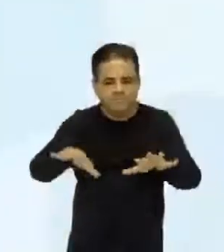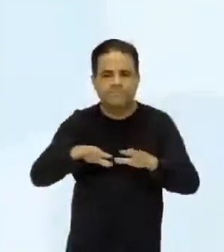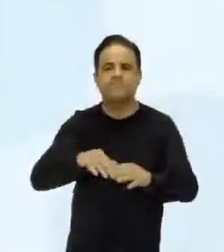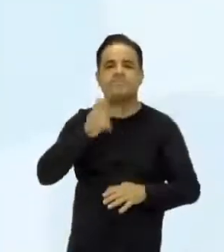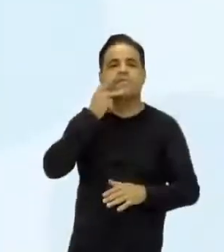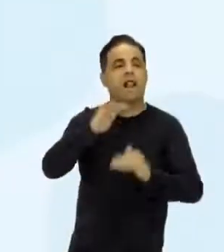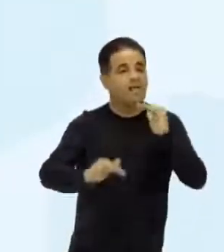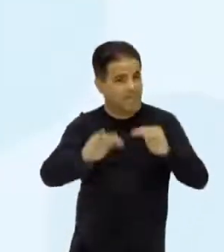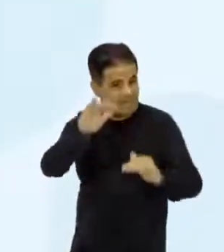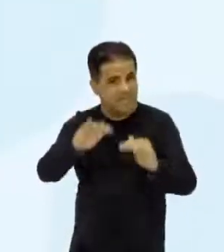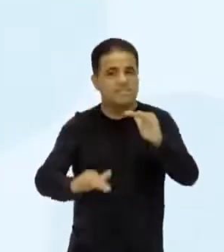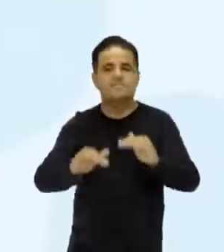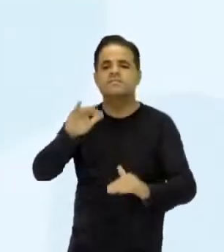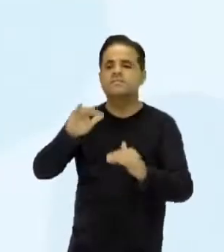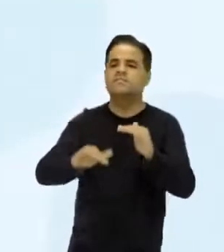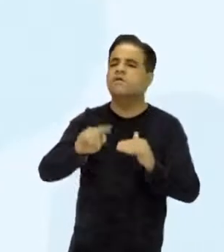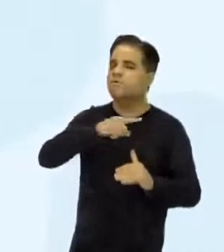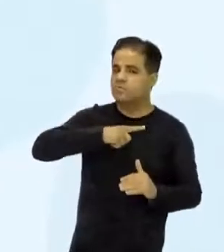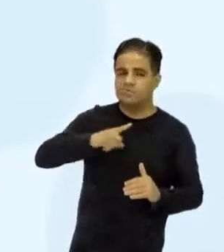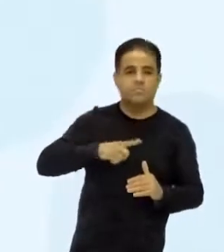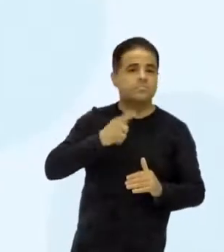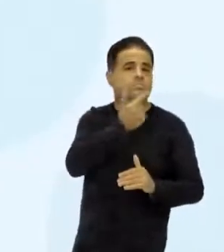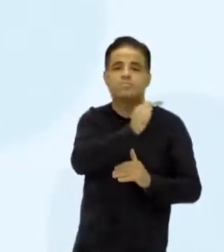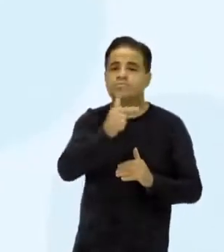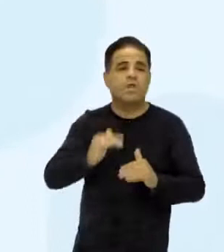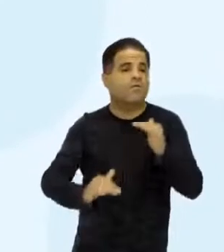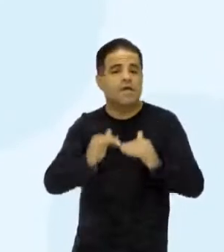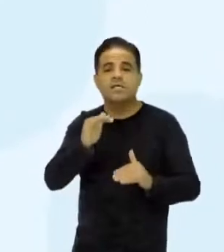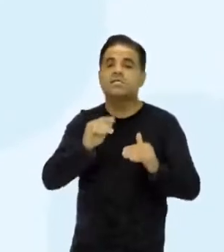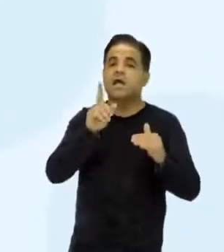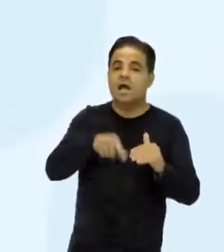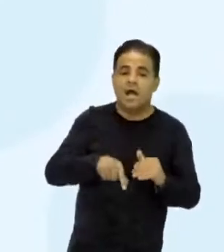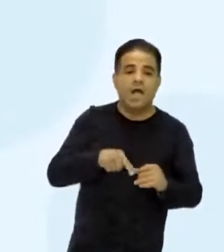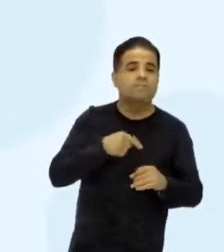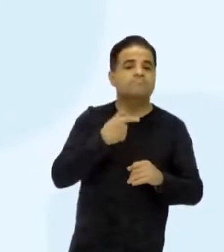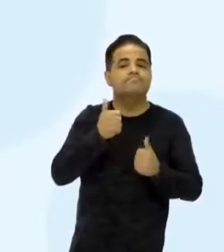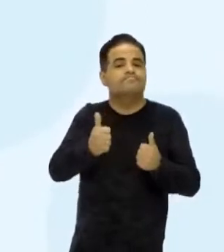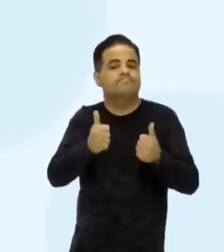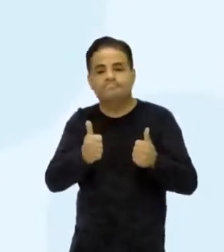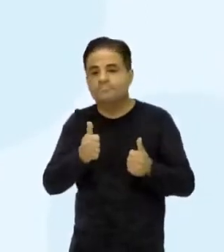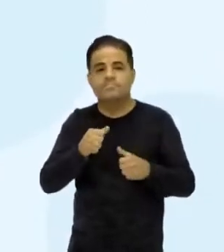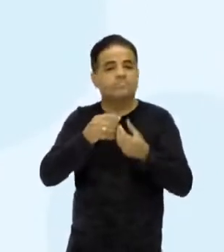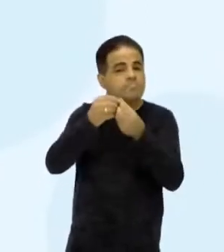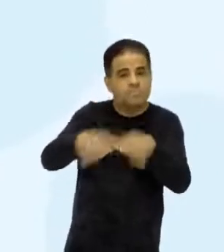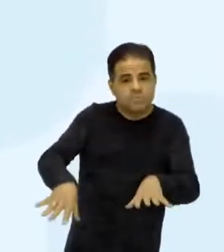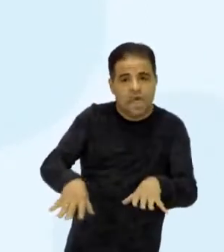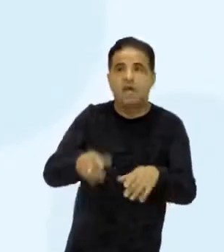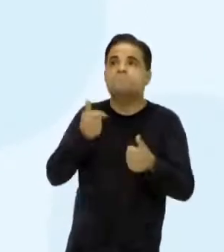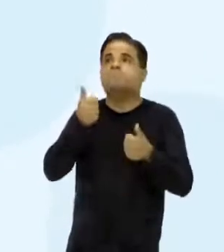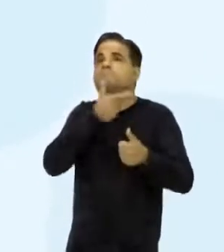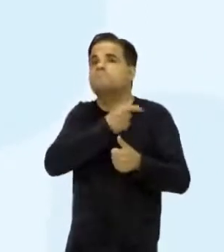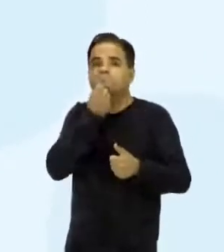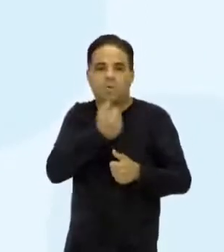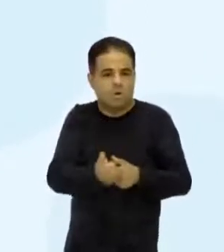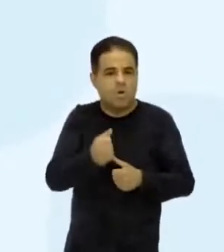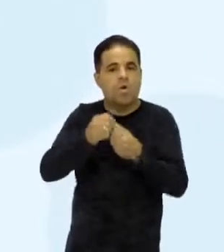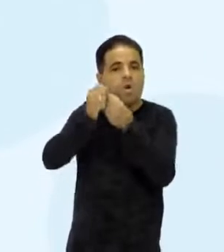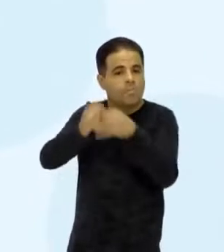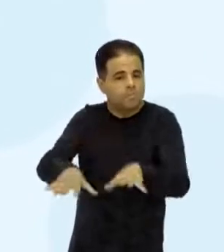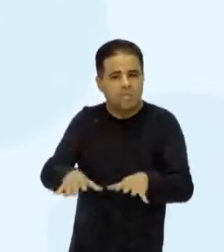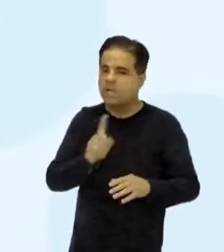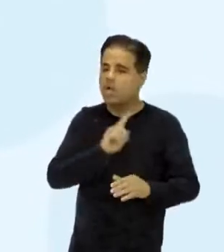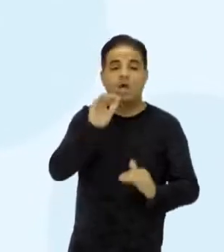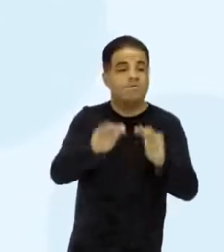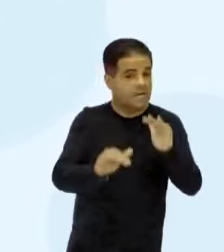variações. Nas variações, elas não existem variações que são úteis, não existem variações prejudiciais. As